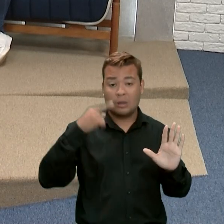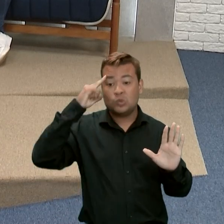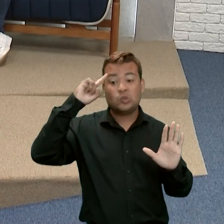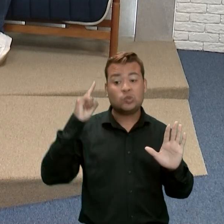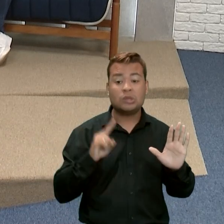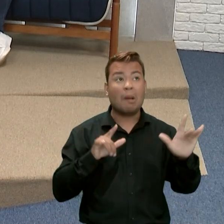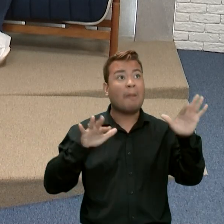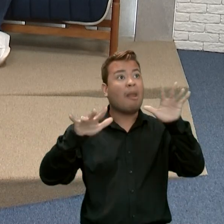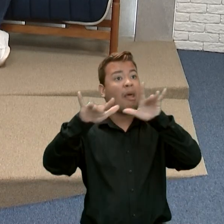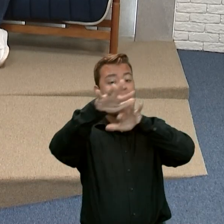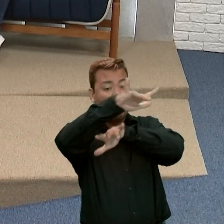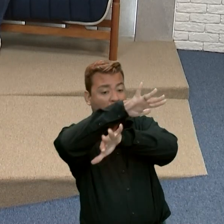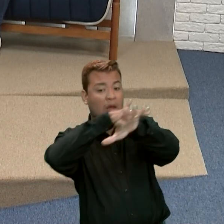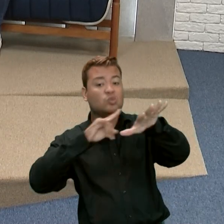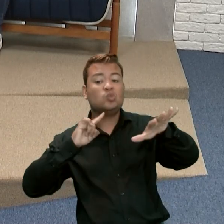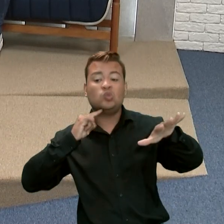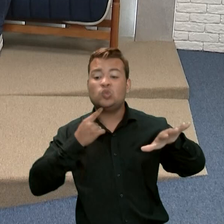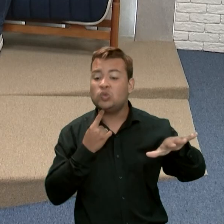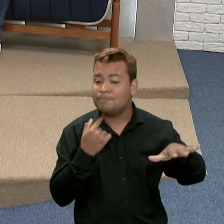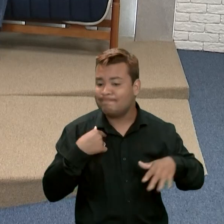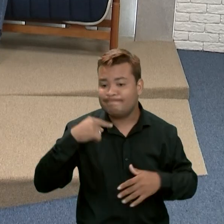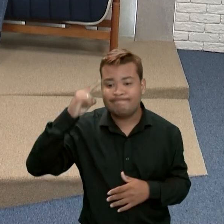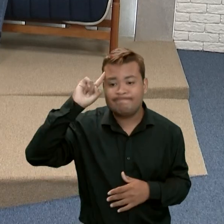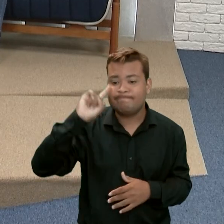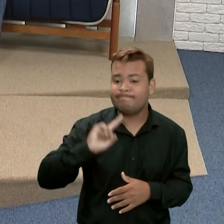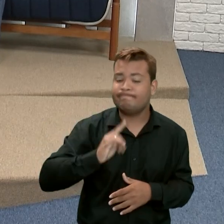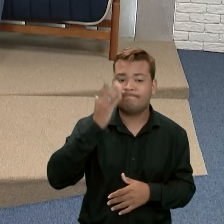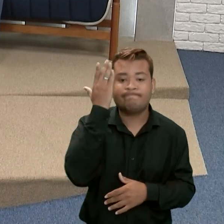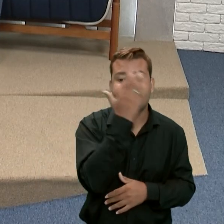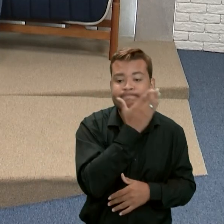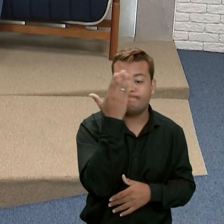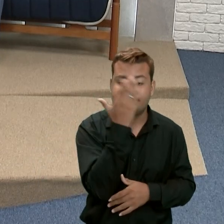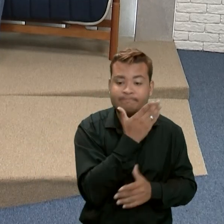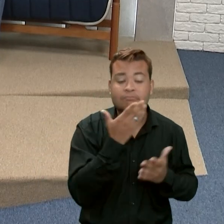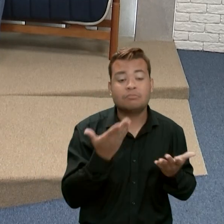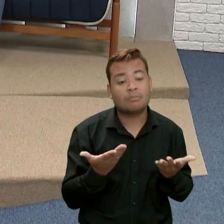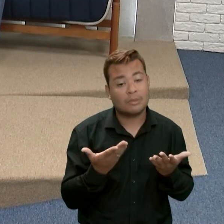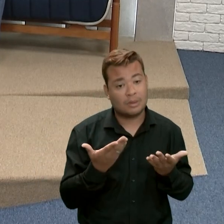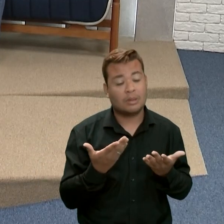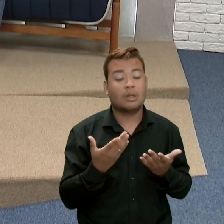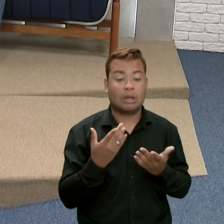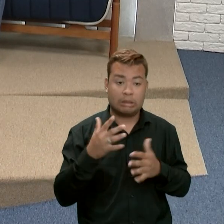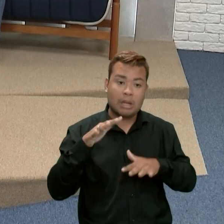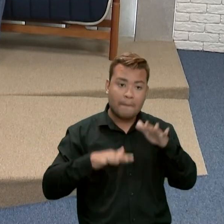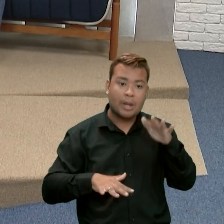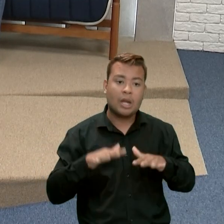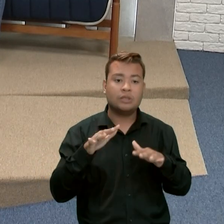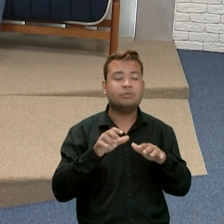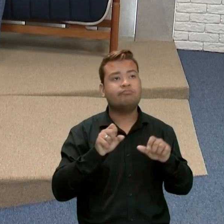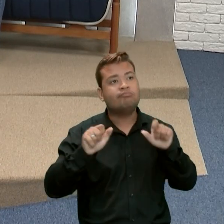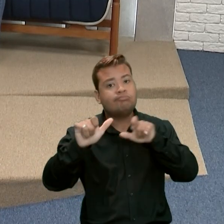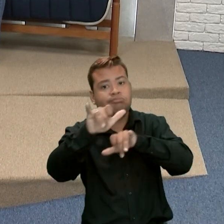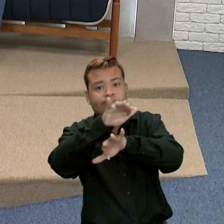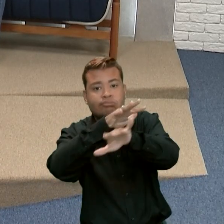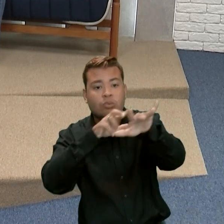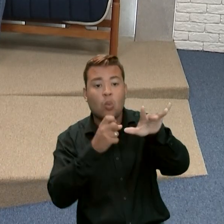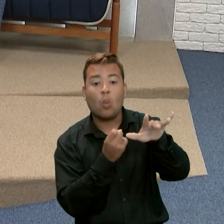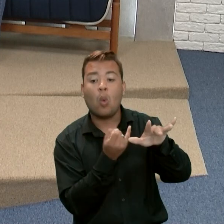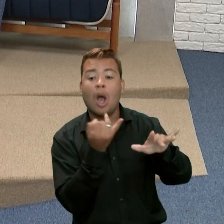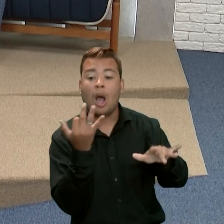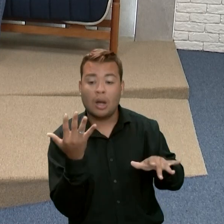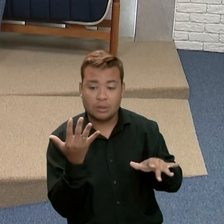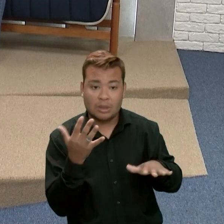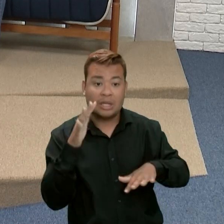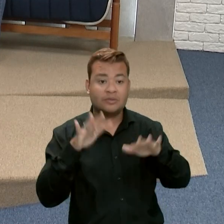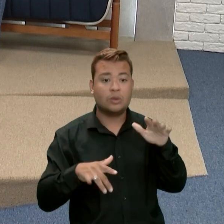quantidade de poluentes, né? Então isso depende muito da concentração. Então a concentração de poluente, ele vai de onde tem